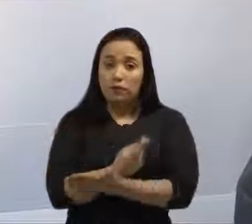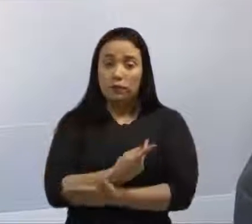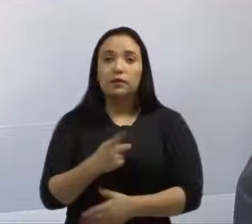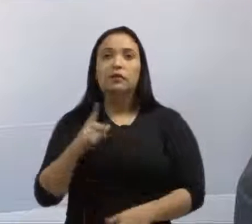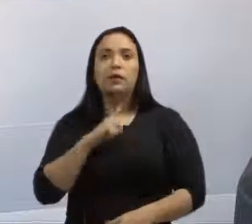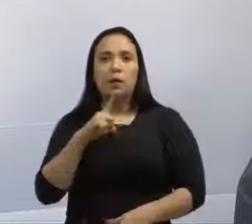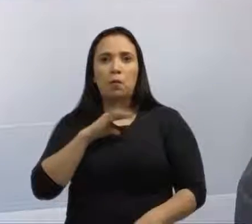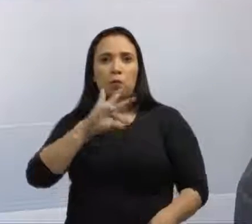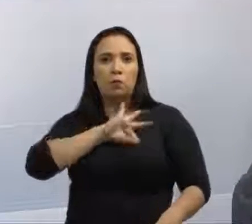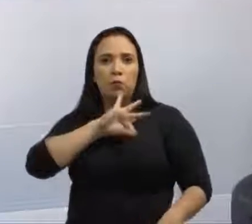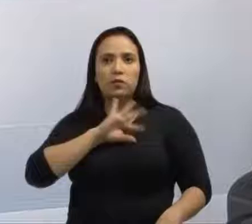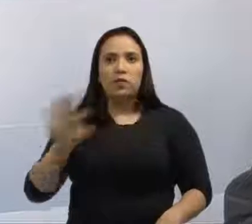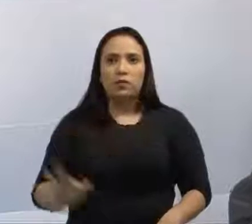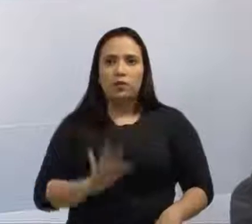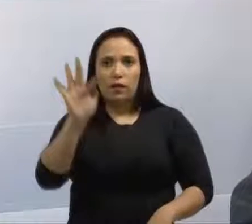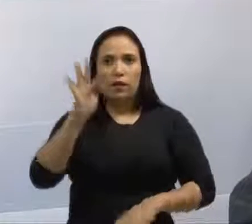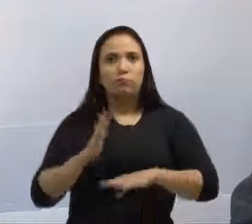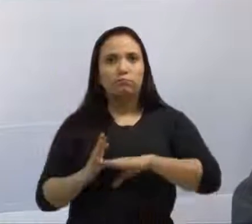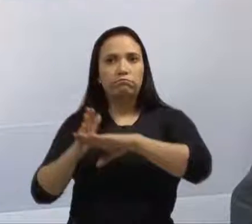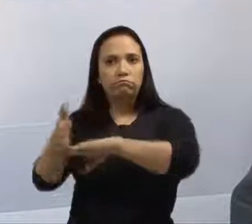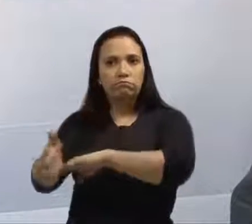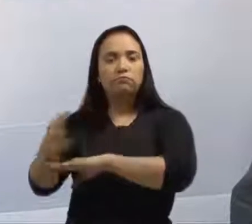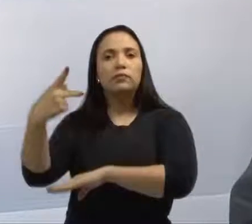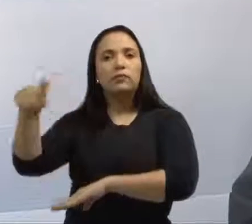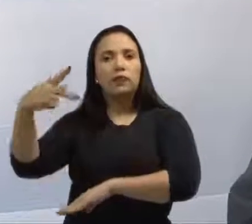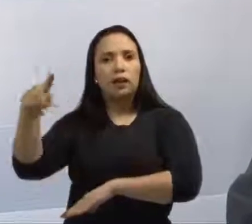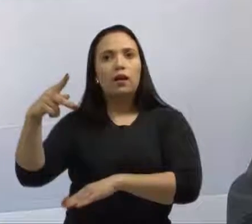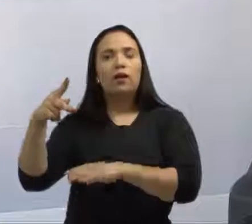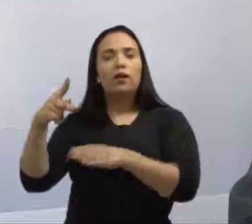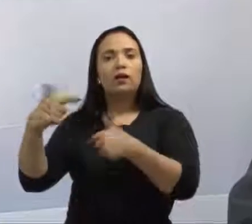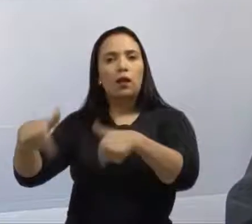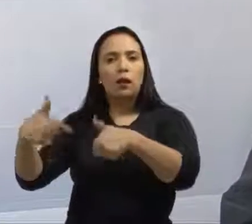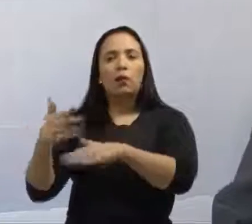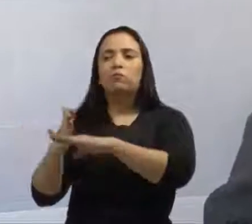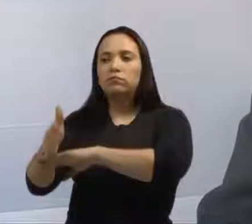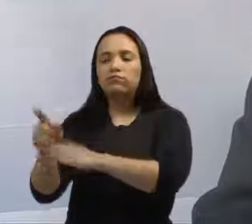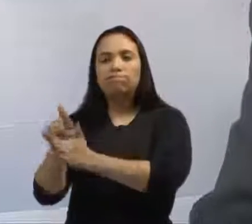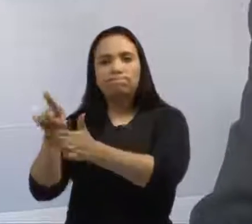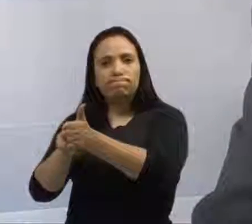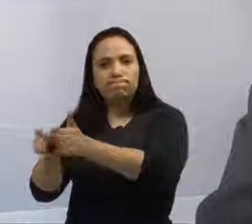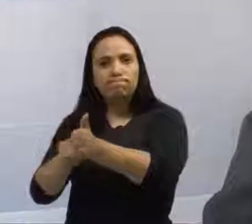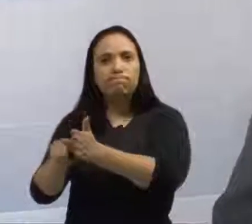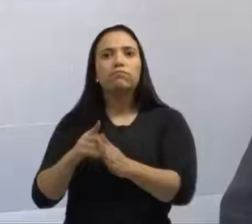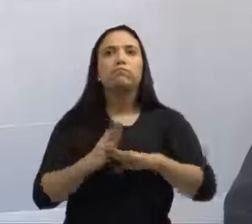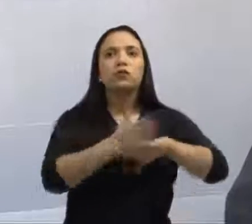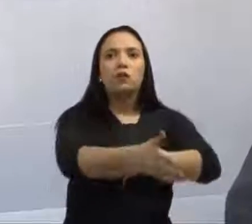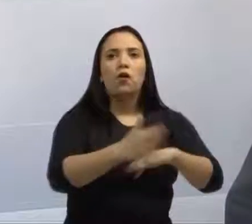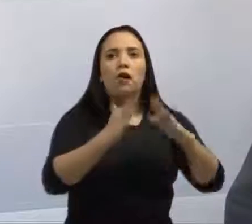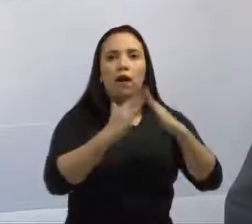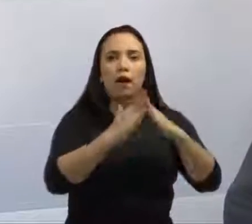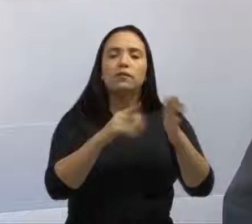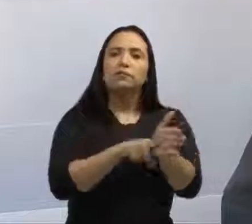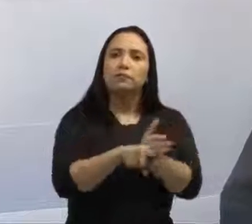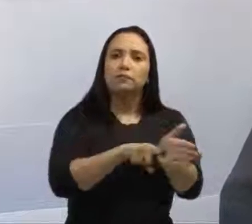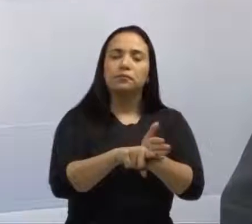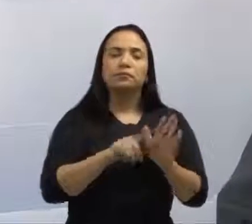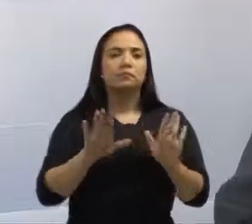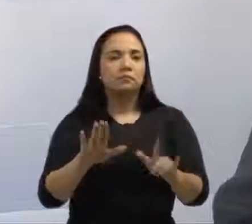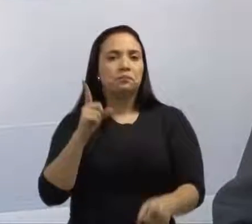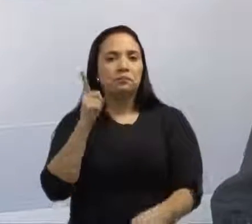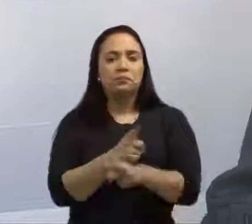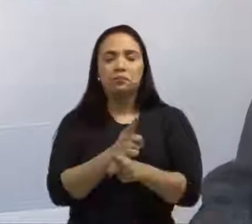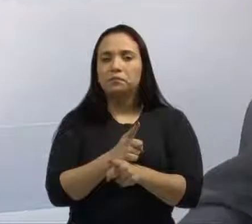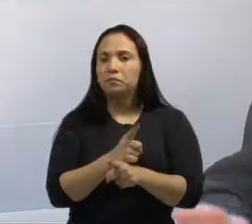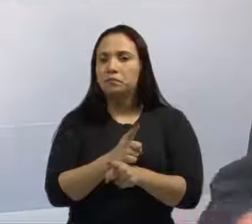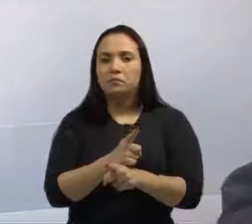aconteceu? Houve a batida da Polícia Federal, tanto no seu escritório, como na sua casa e outros locais,